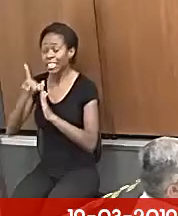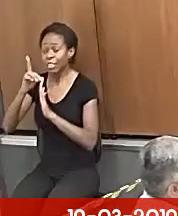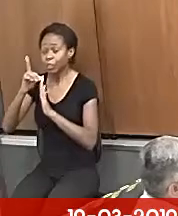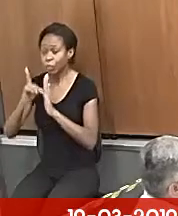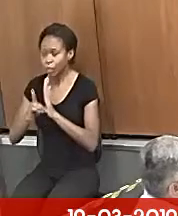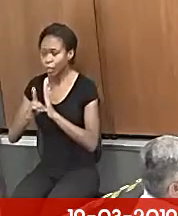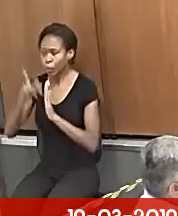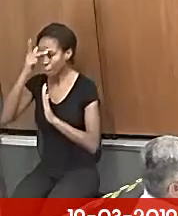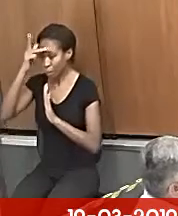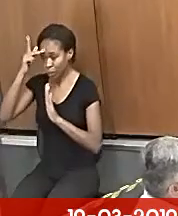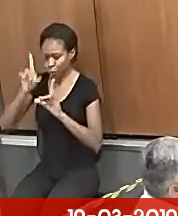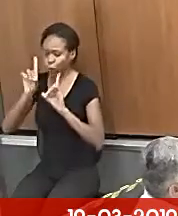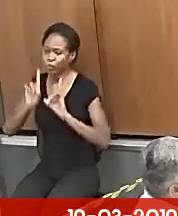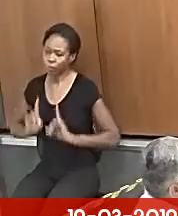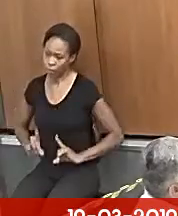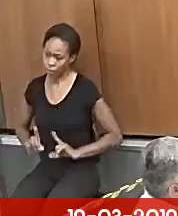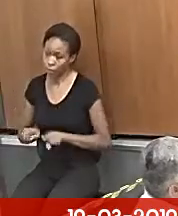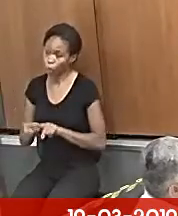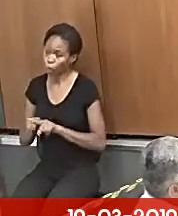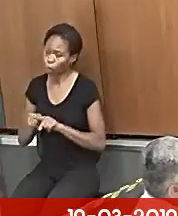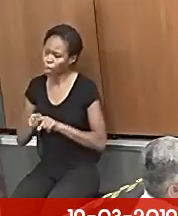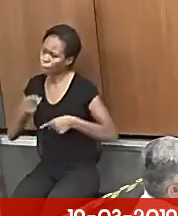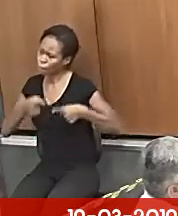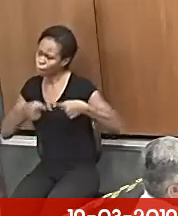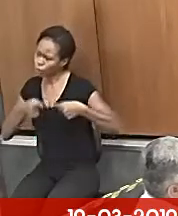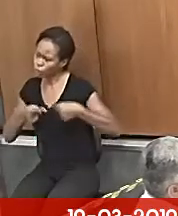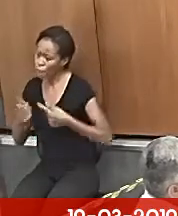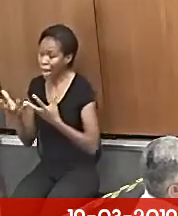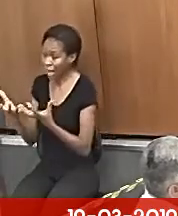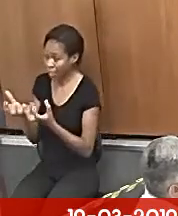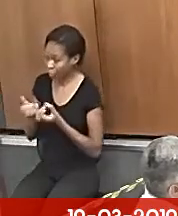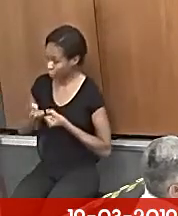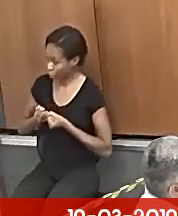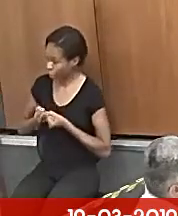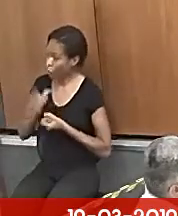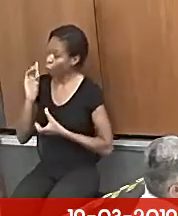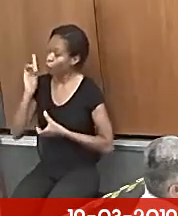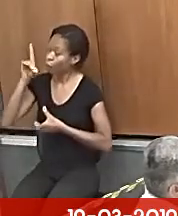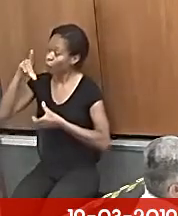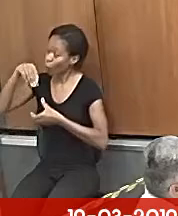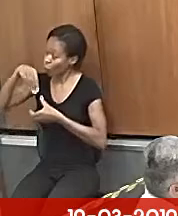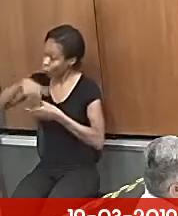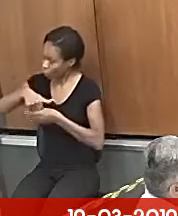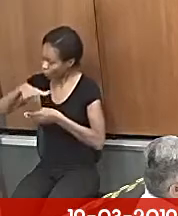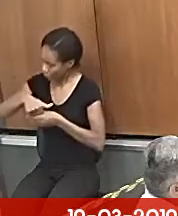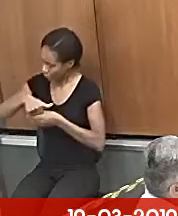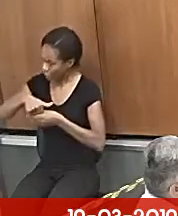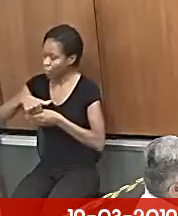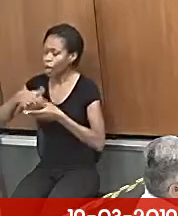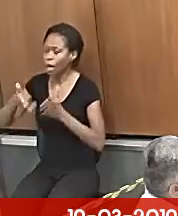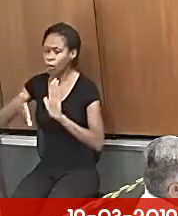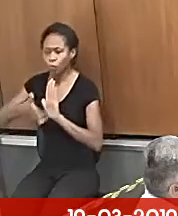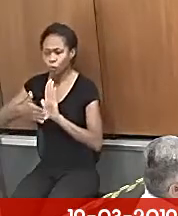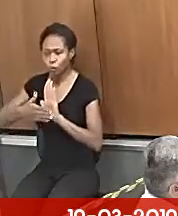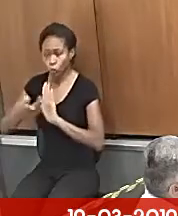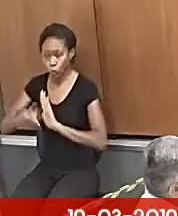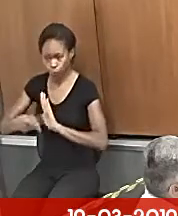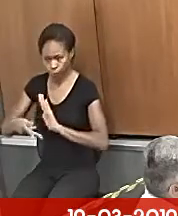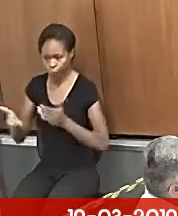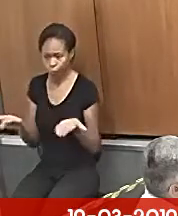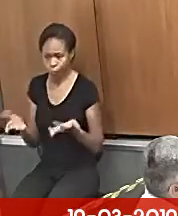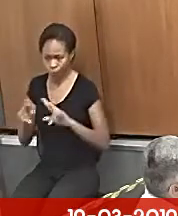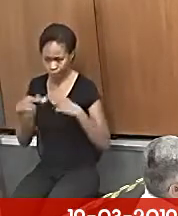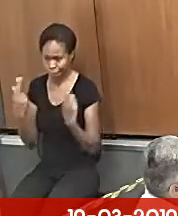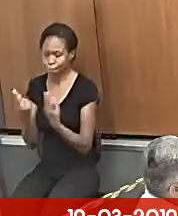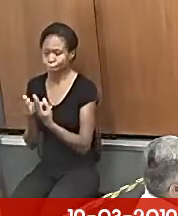ea receber discutir e votar proposições dessa comissão vamos